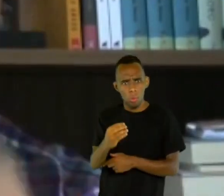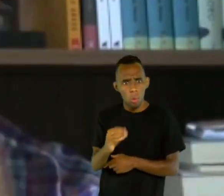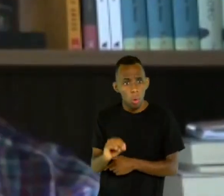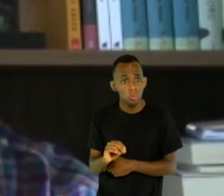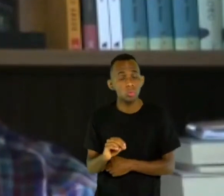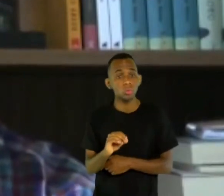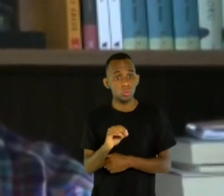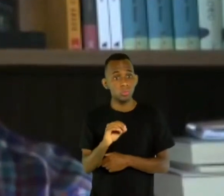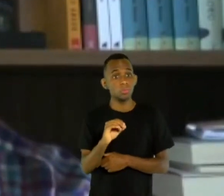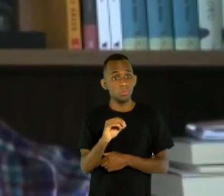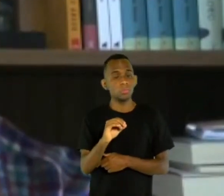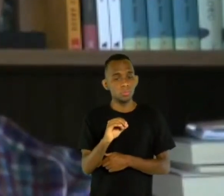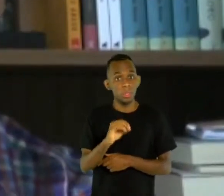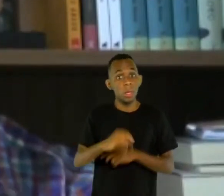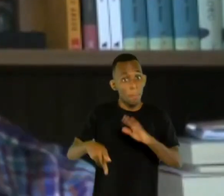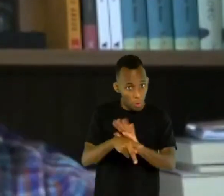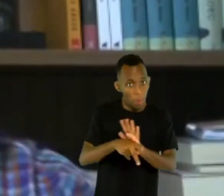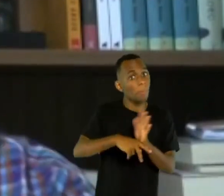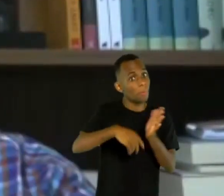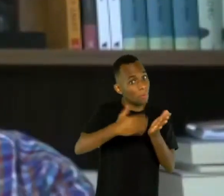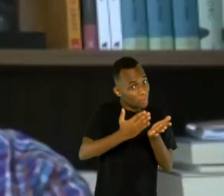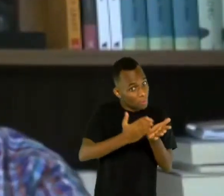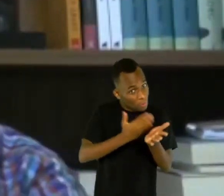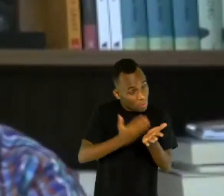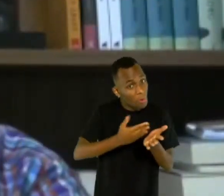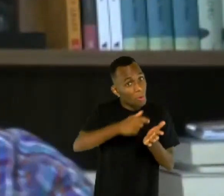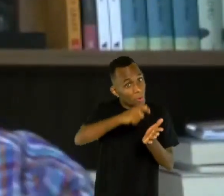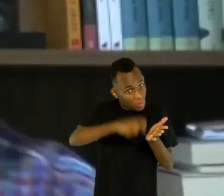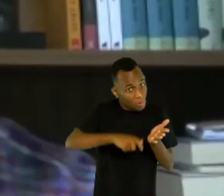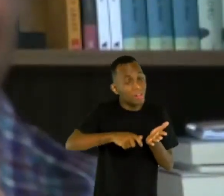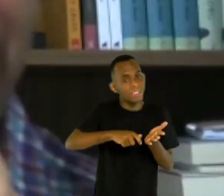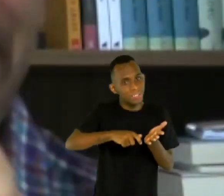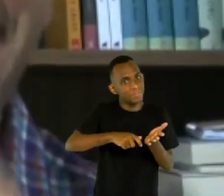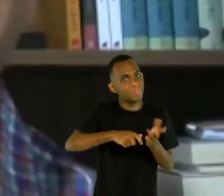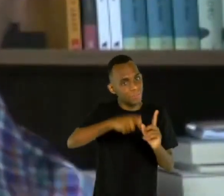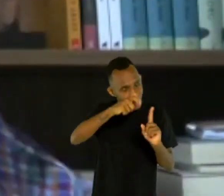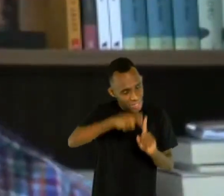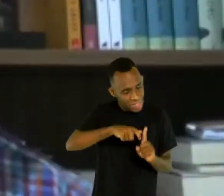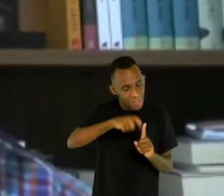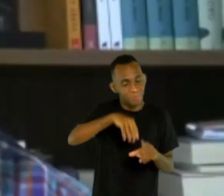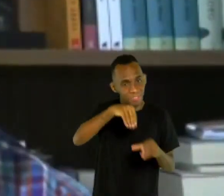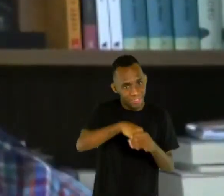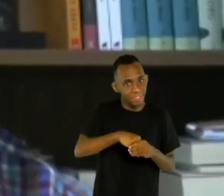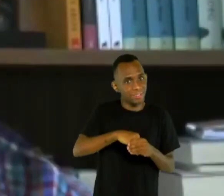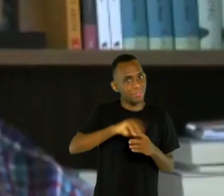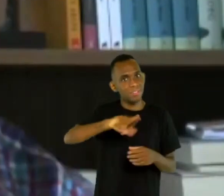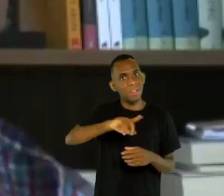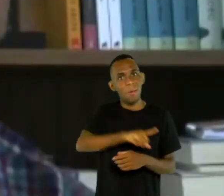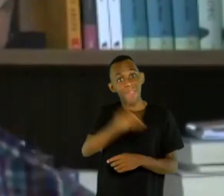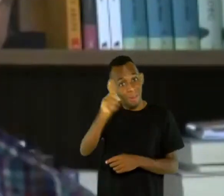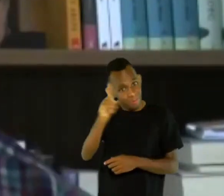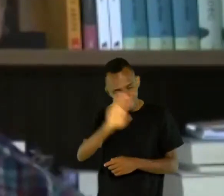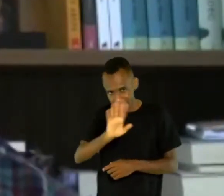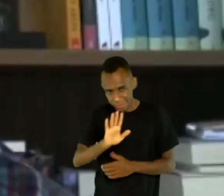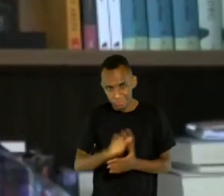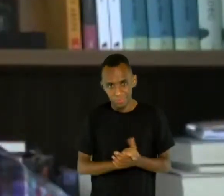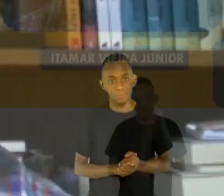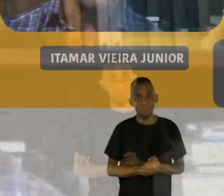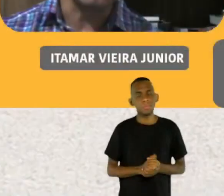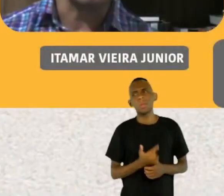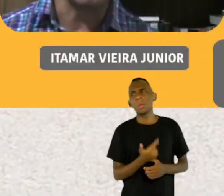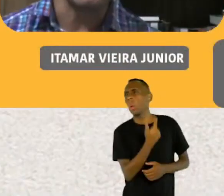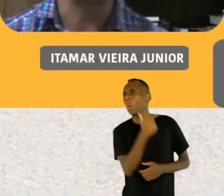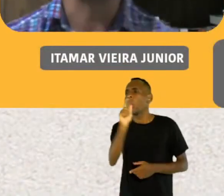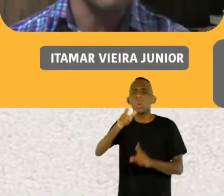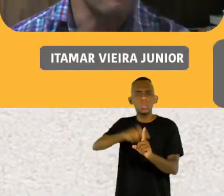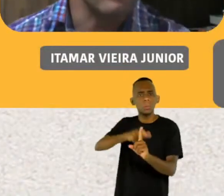eu estou falando é o Afonso do livro, tá, Afonso? Não é você. E outros personagens são sensíveis a